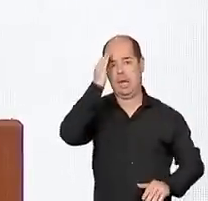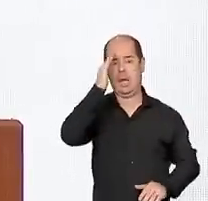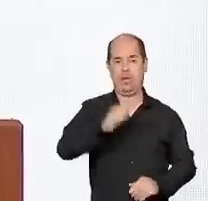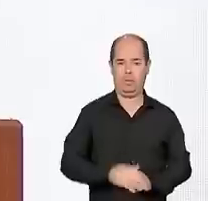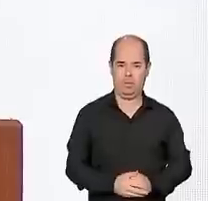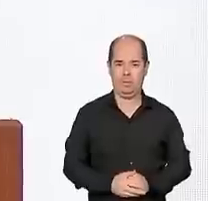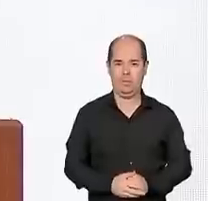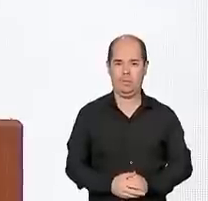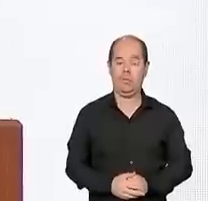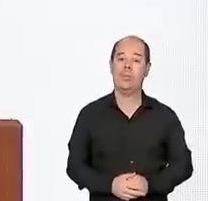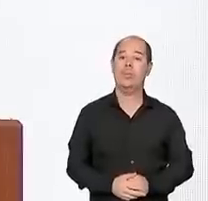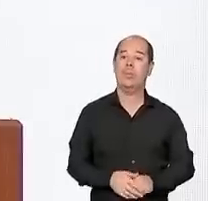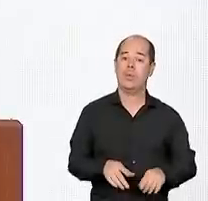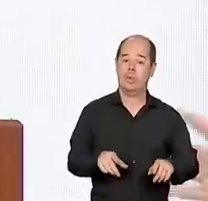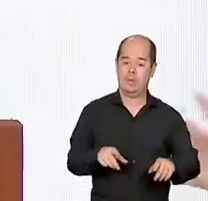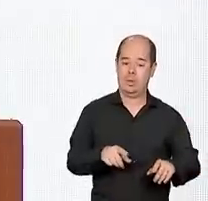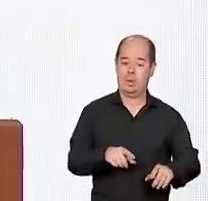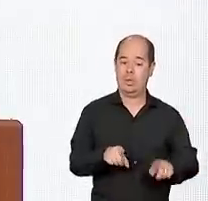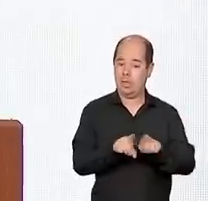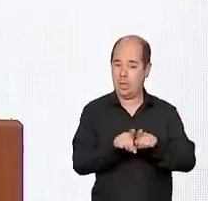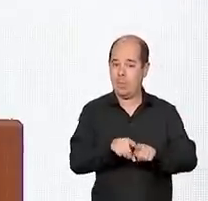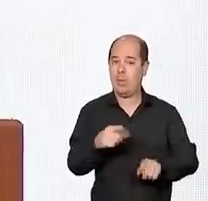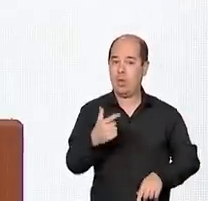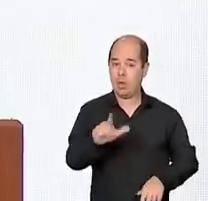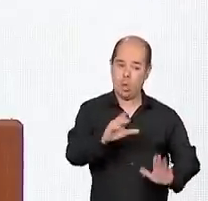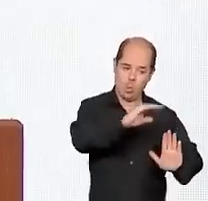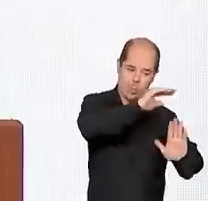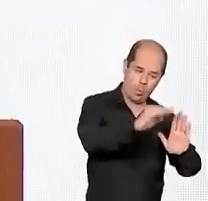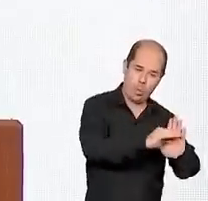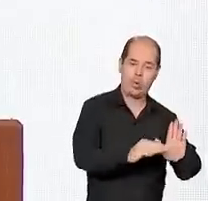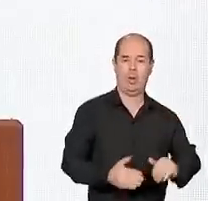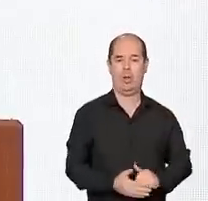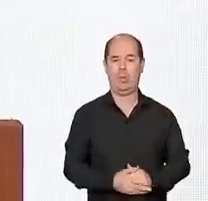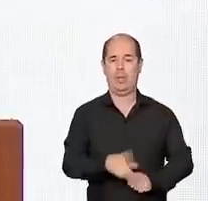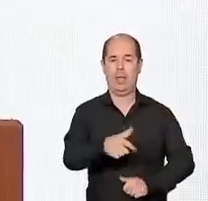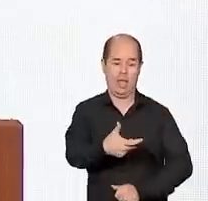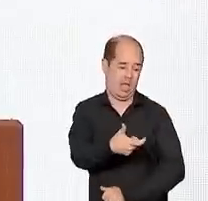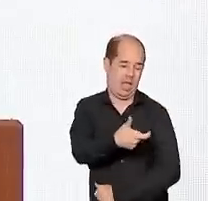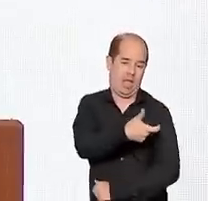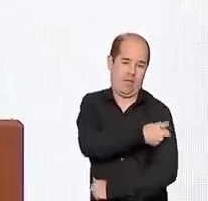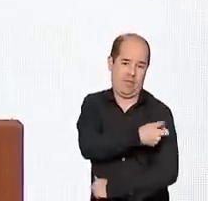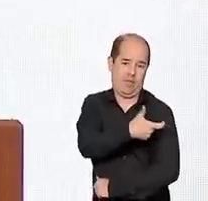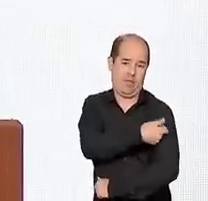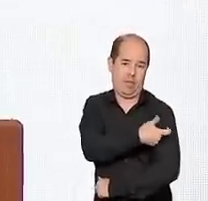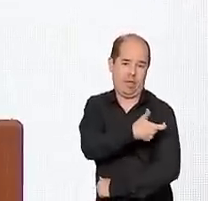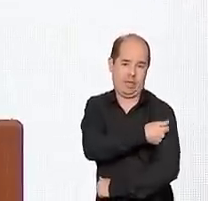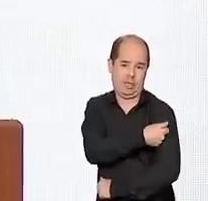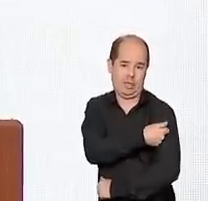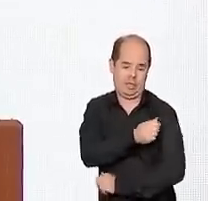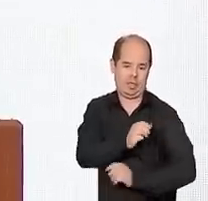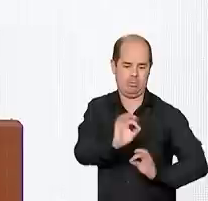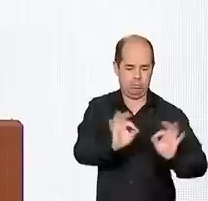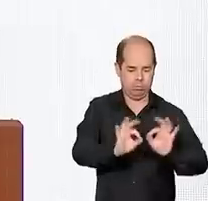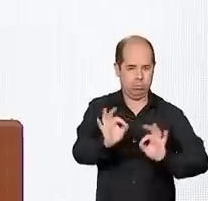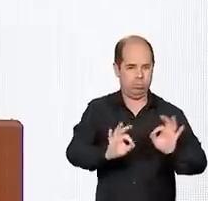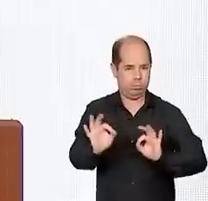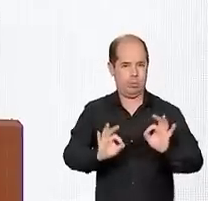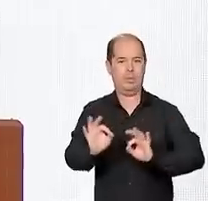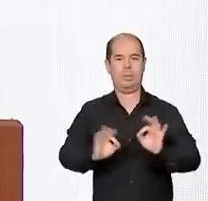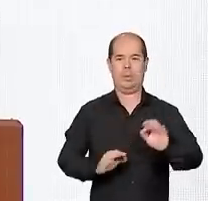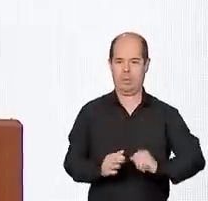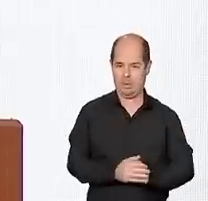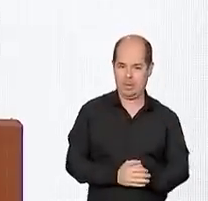Um programa para preparação em vacinas, soros e hemoderivados. Esse é um programa novo, como